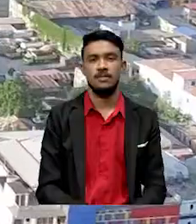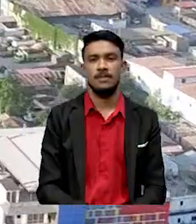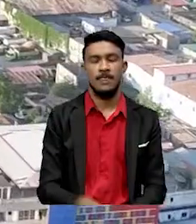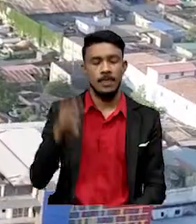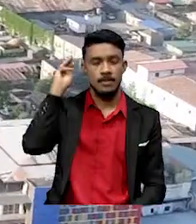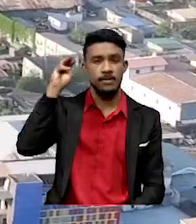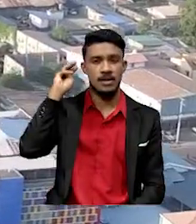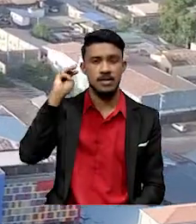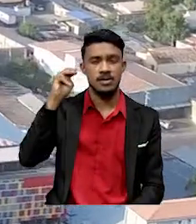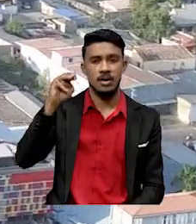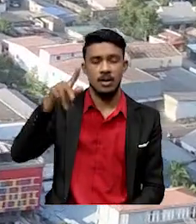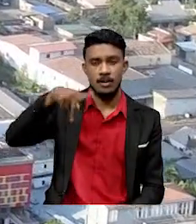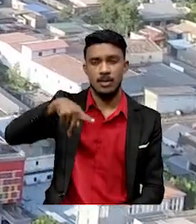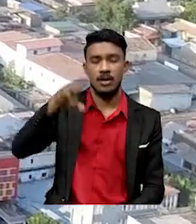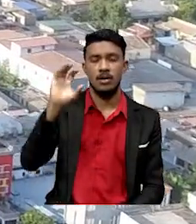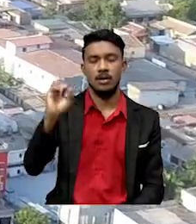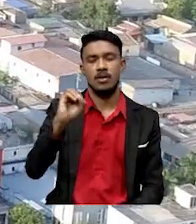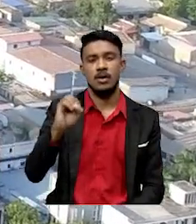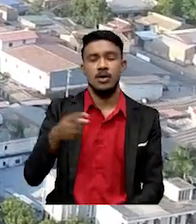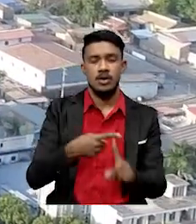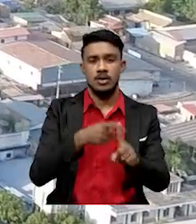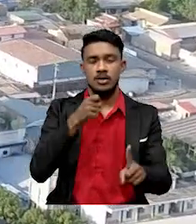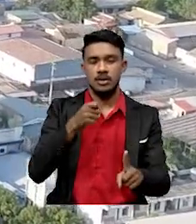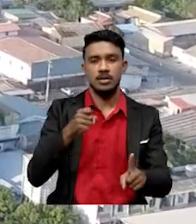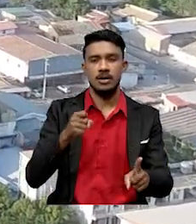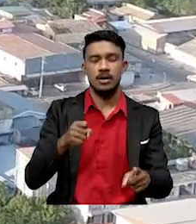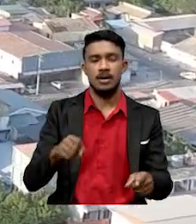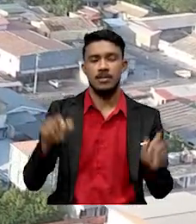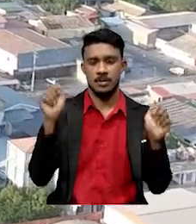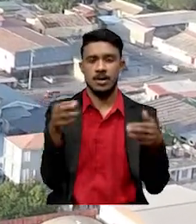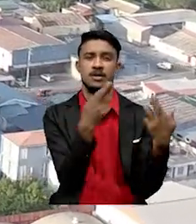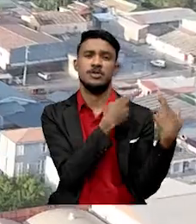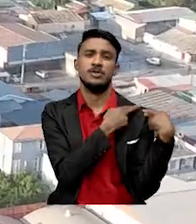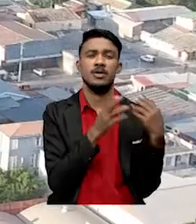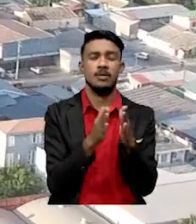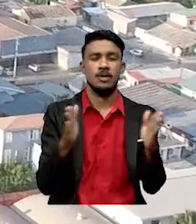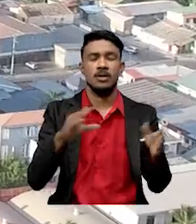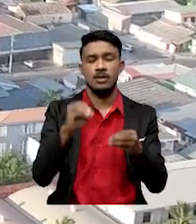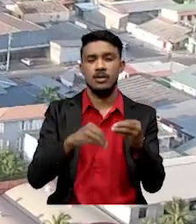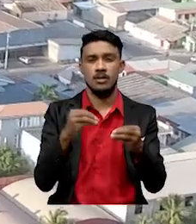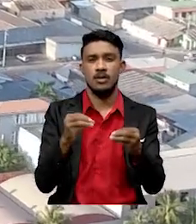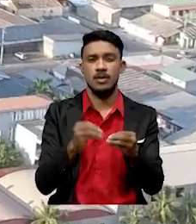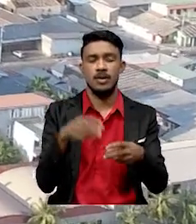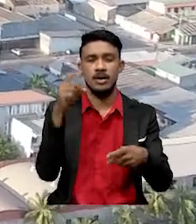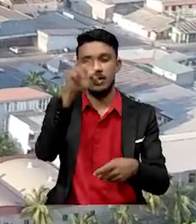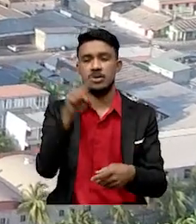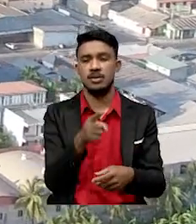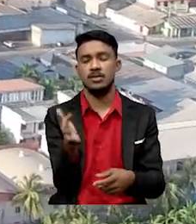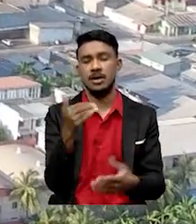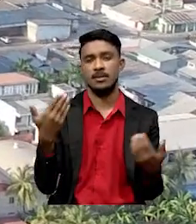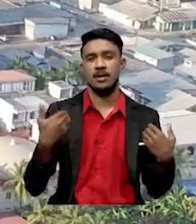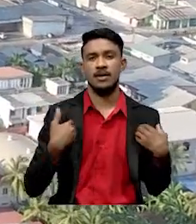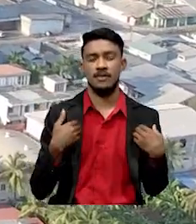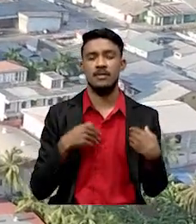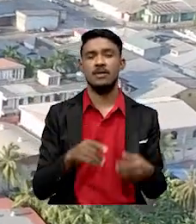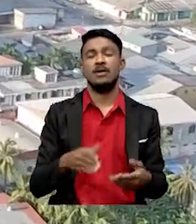Ministério Plano no Ordenamento, liliu Direção-Geral para Planeamento, uma responsável máximo liu para a questão Siranebe menciona.